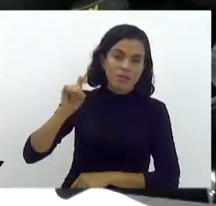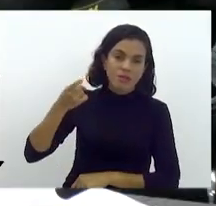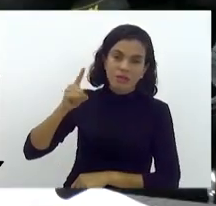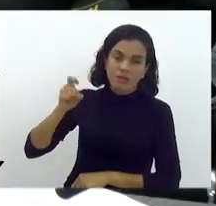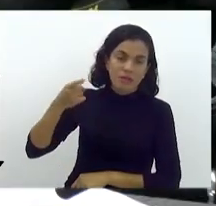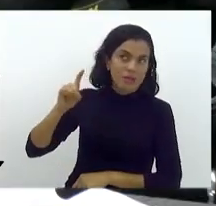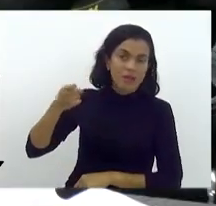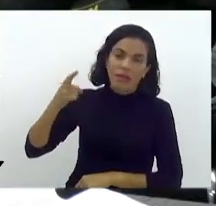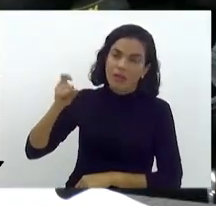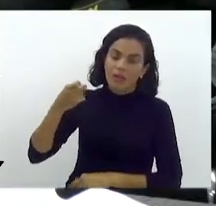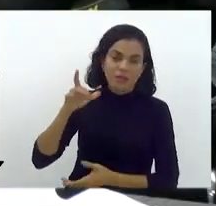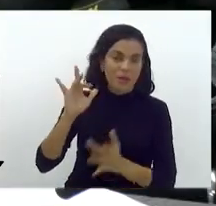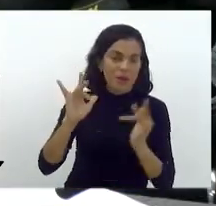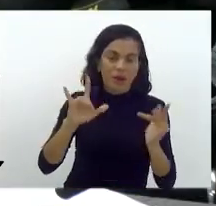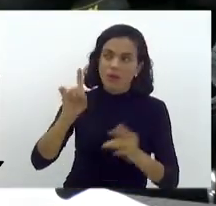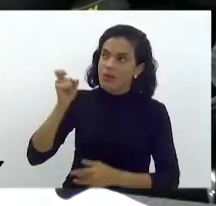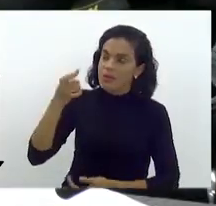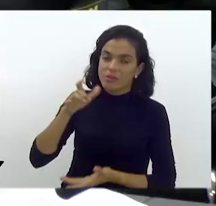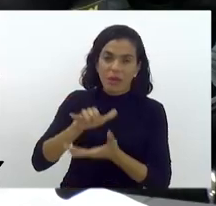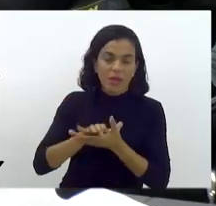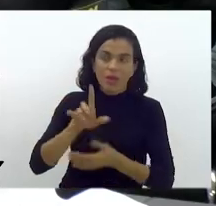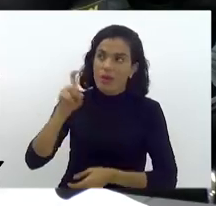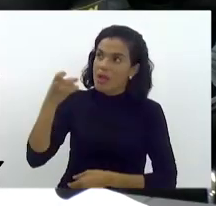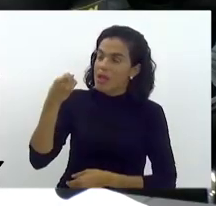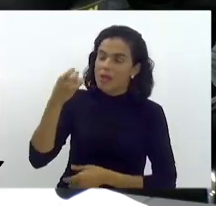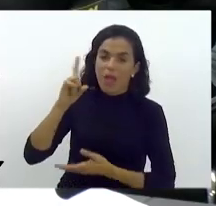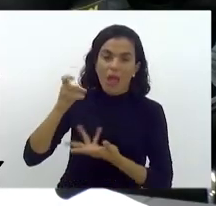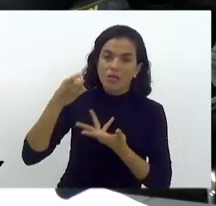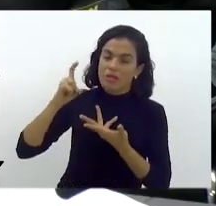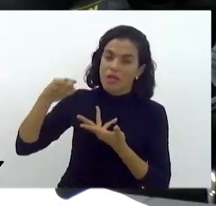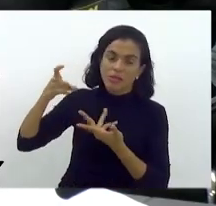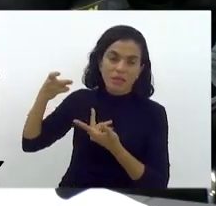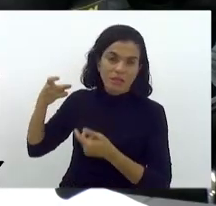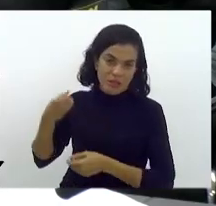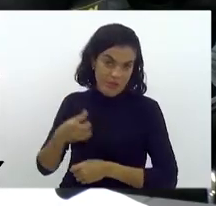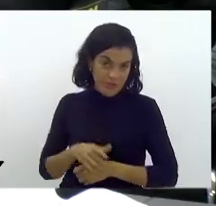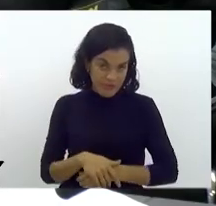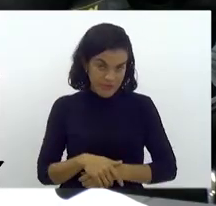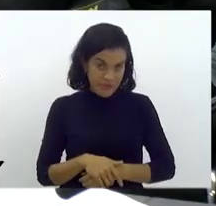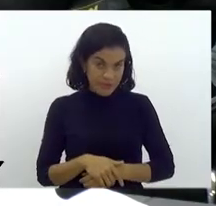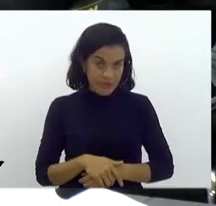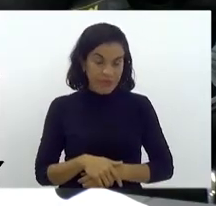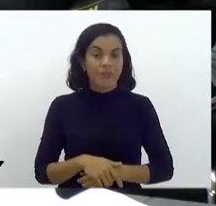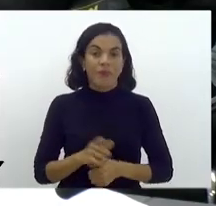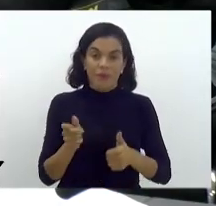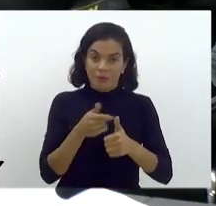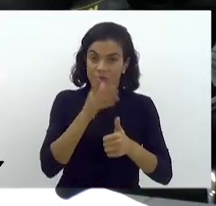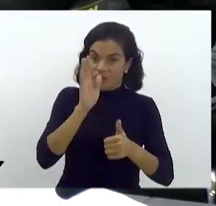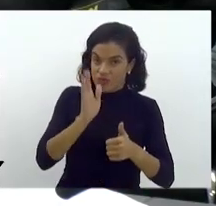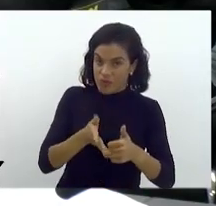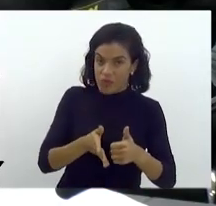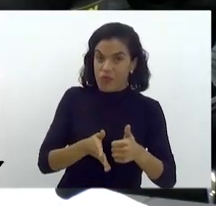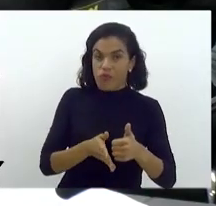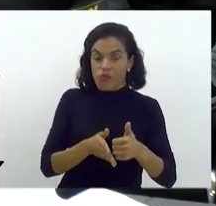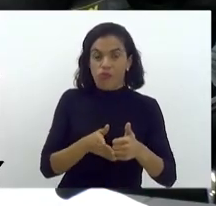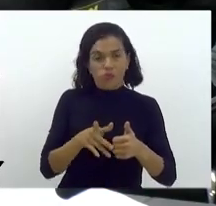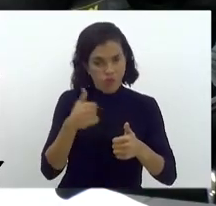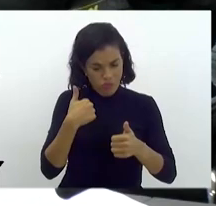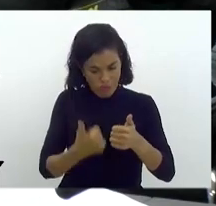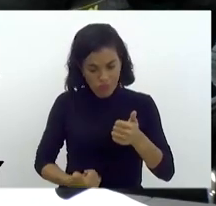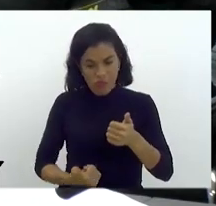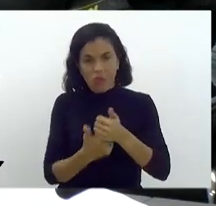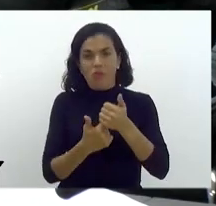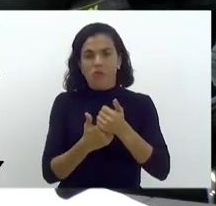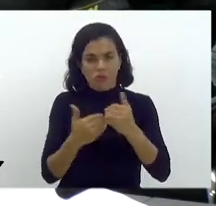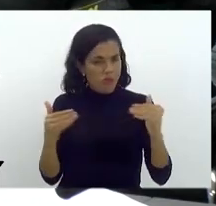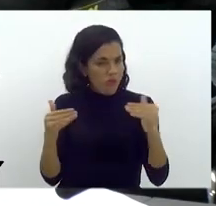dificilmente deixará de ser um Este é um ponto e eu corrobora e